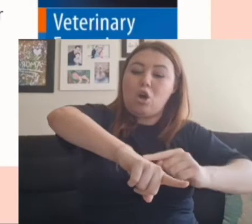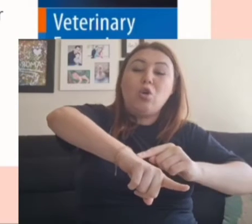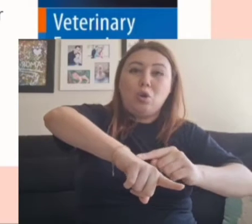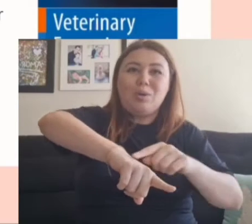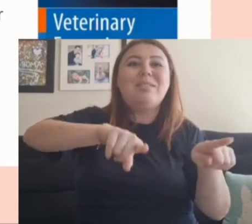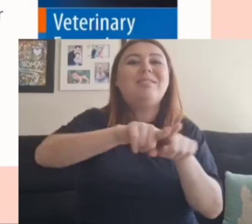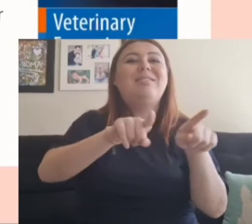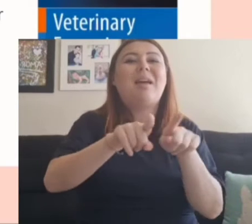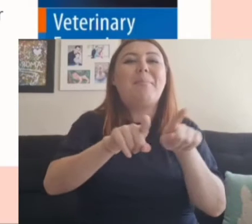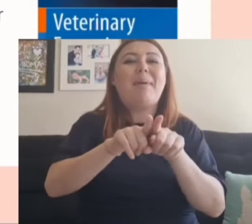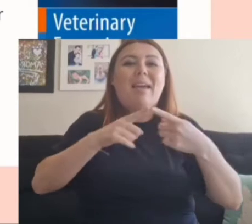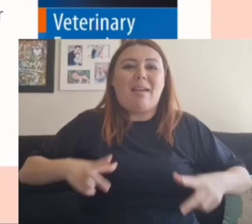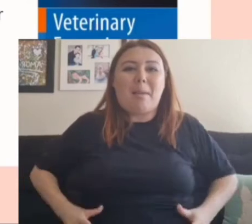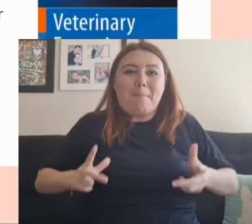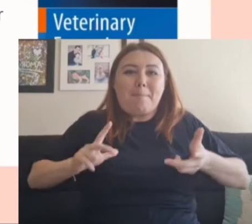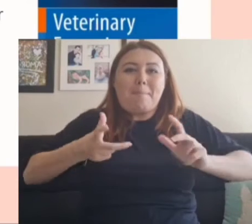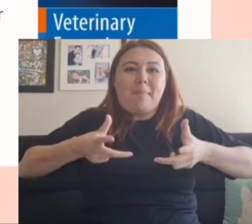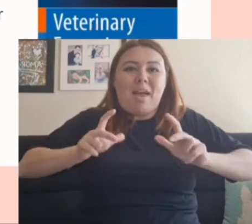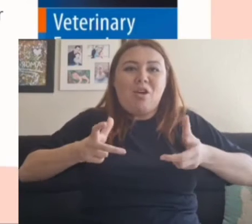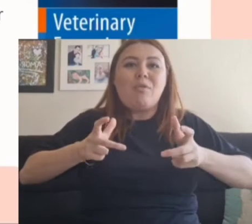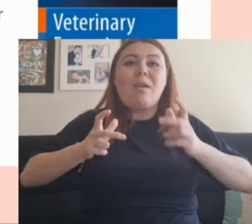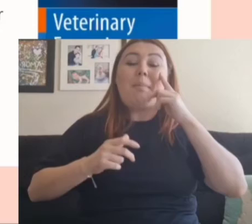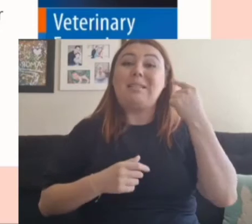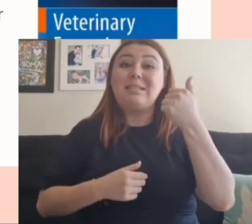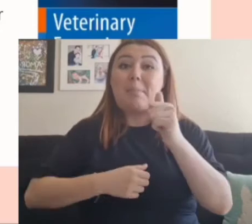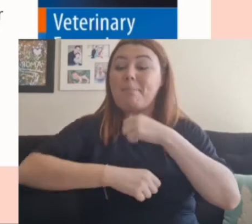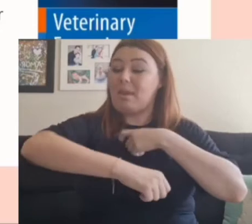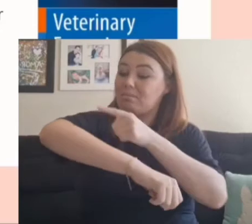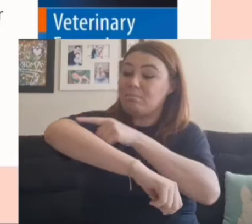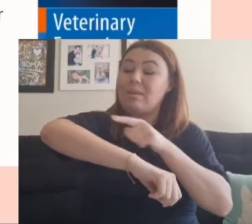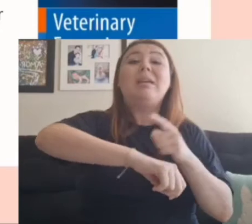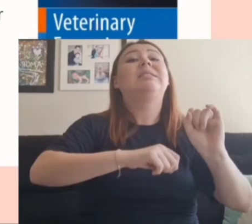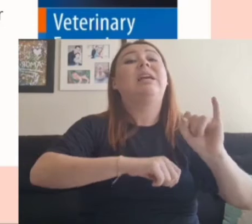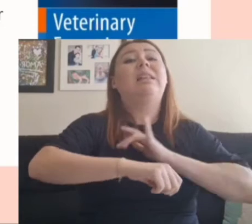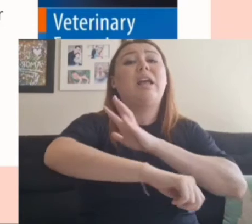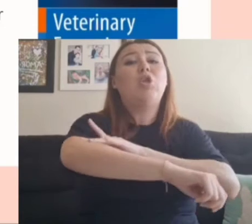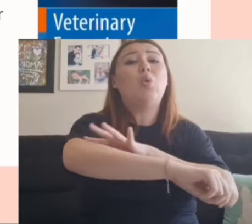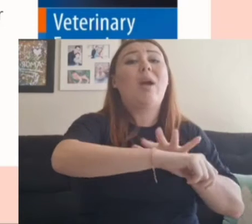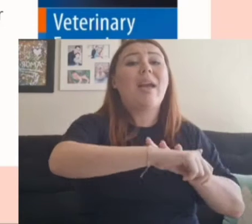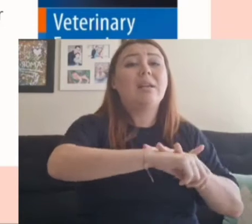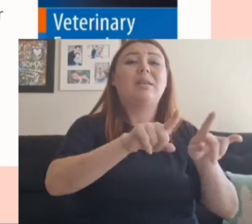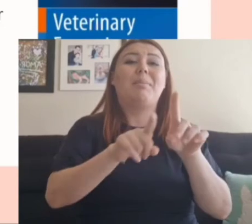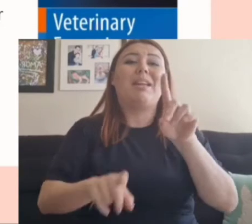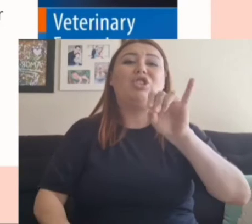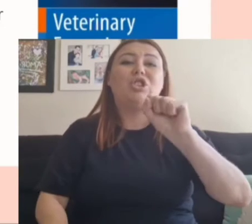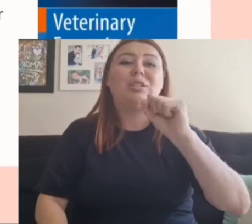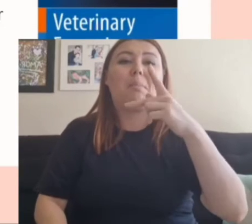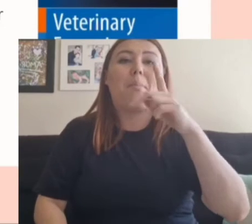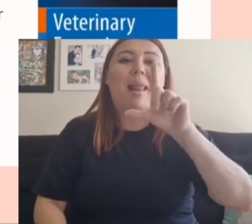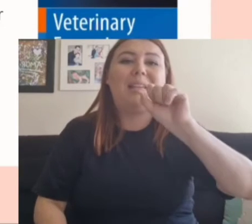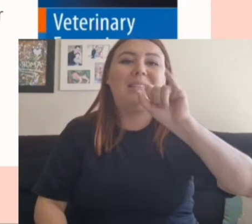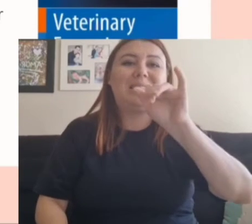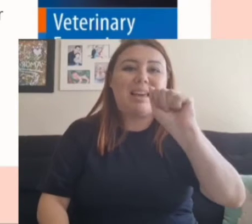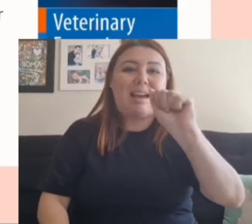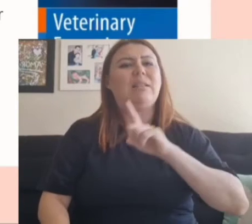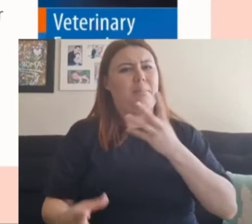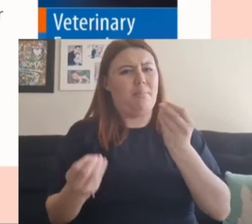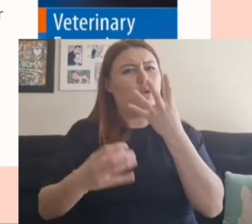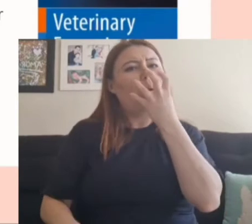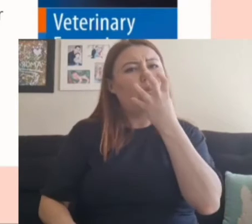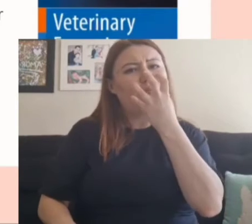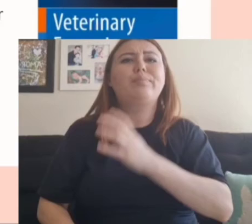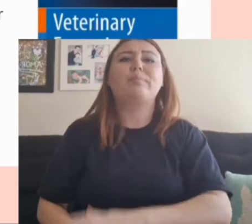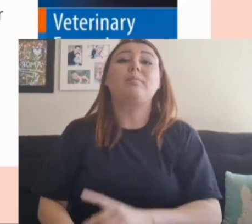exemplo, a displasia, que a gente sabe que é muito comum em cães. Aí, em 2018, Sutton, Bird e Brooks, eles criam uma tabela